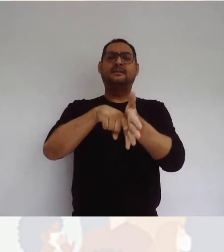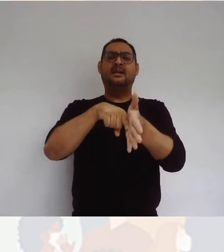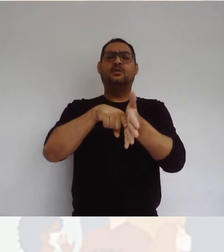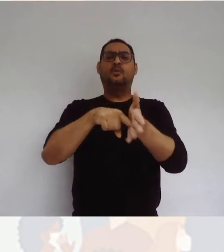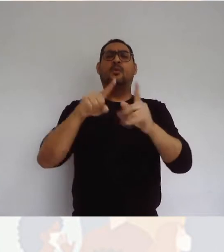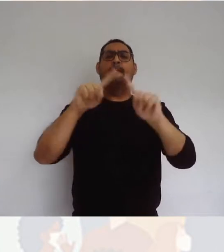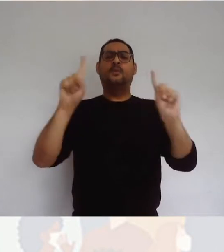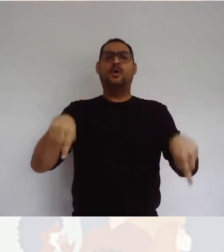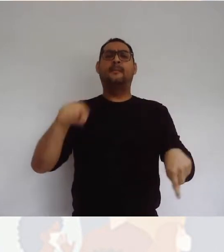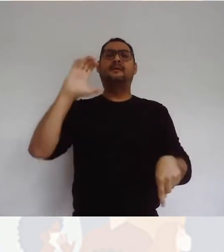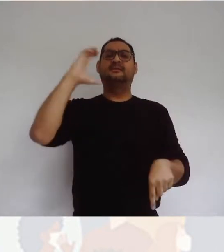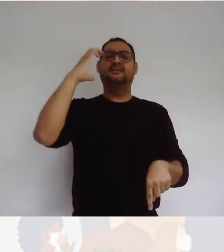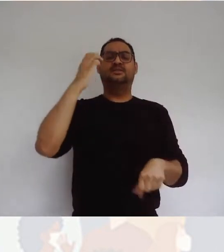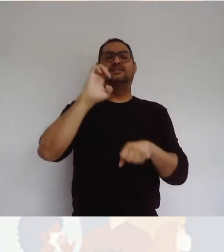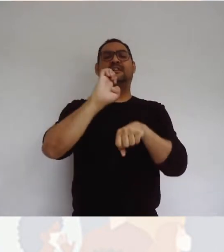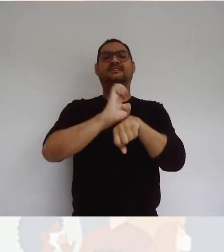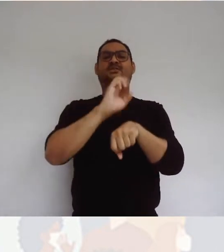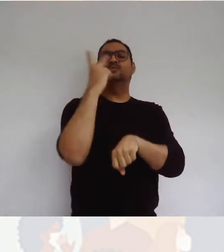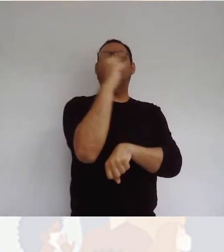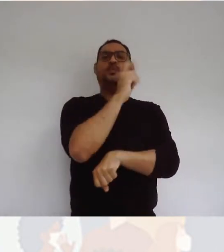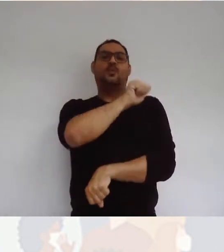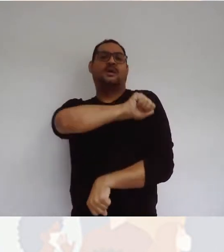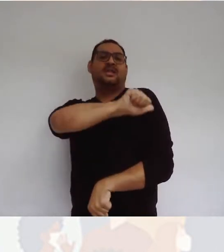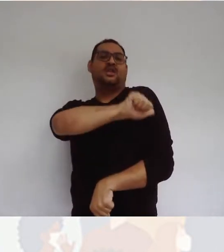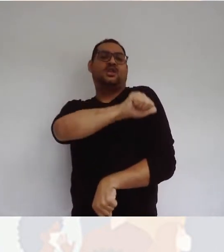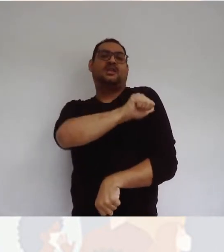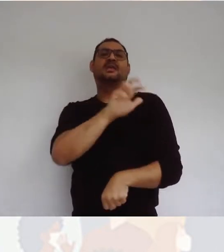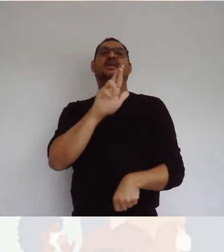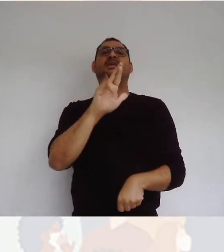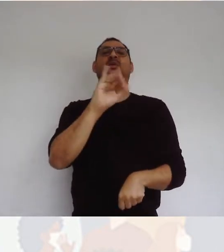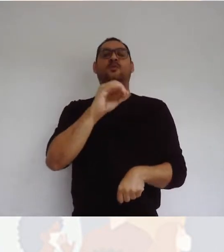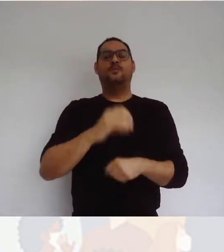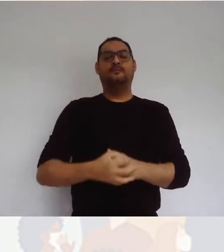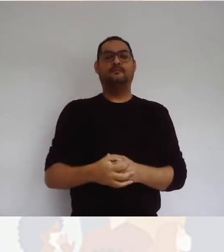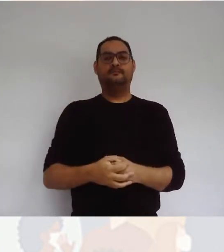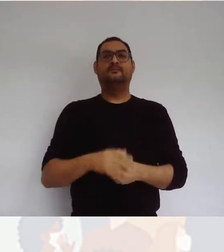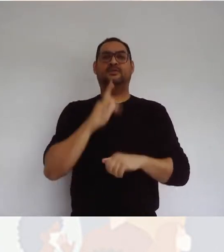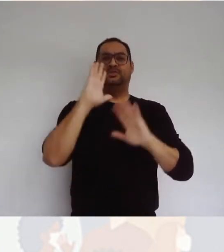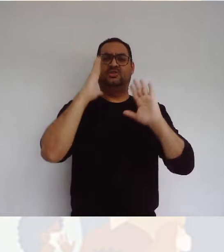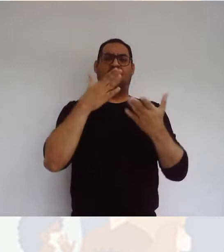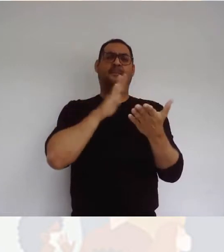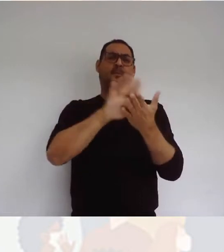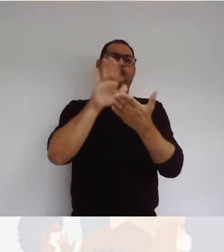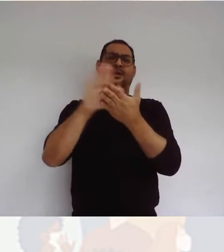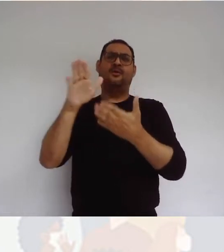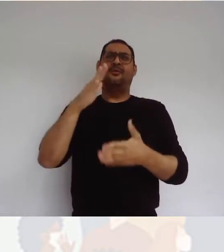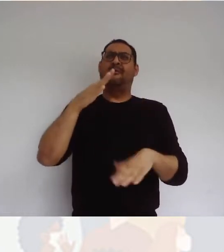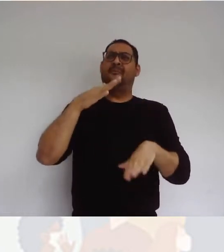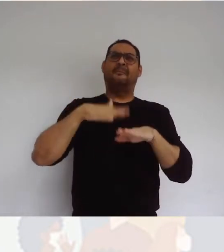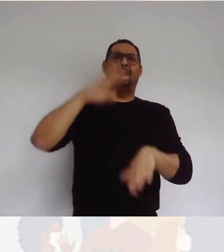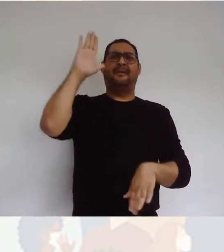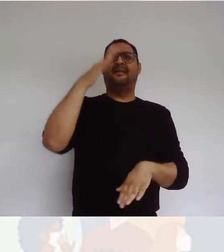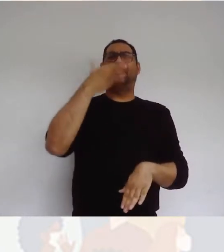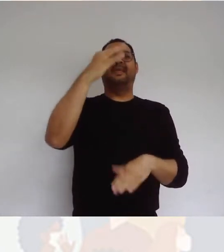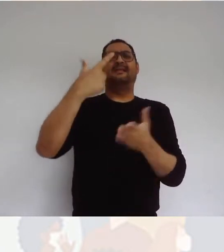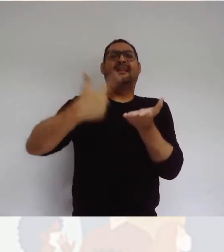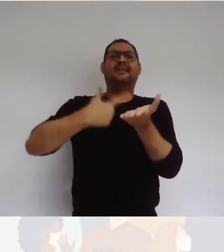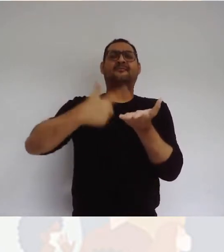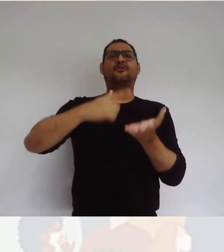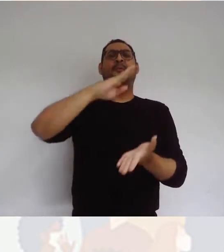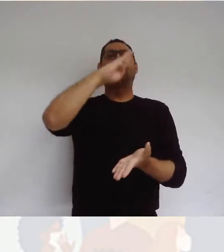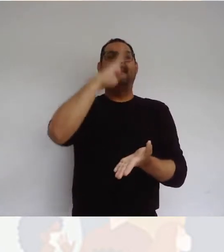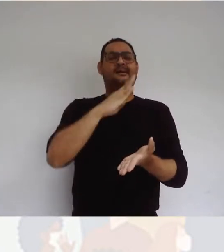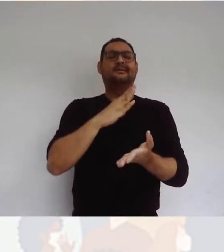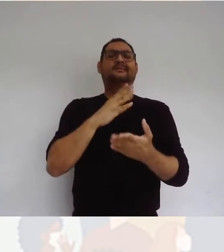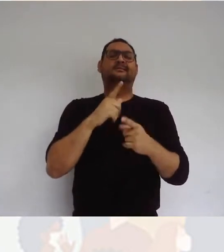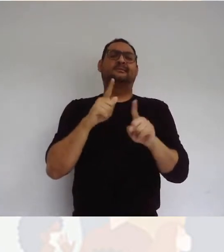do Estado do Rio de Janeiro e já publicou mais de 10 livros, né, no Brasil e